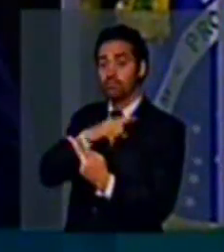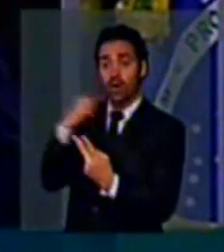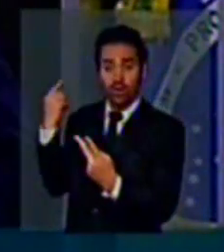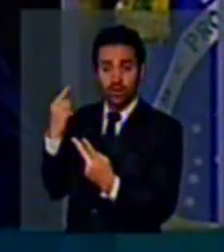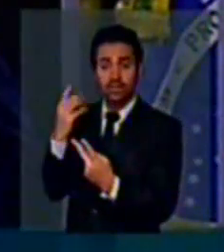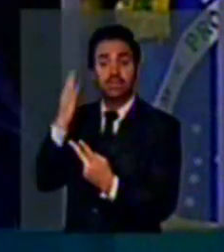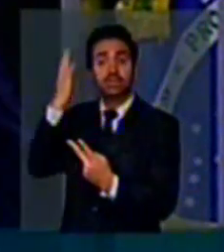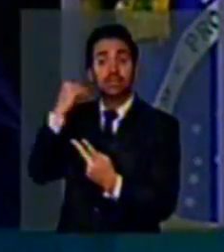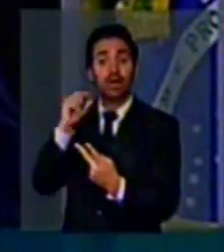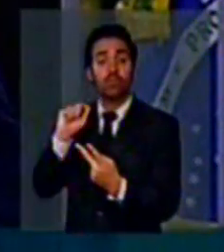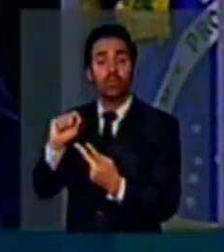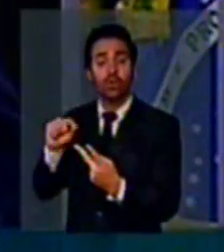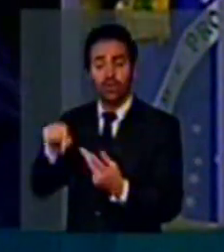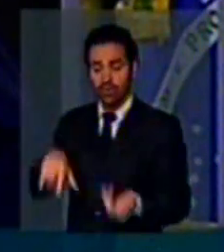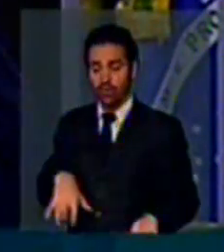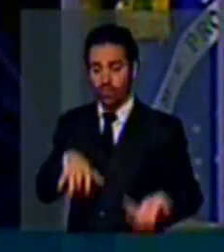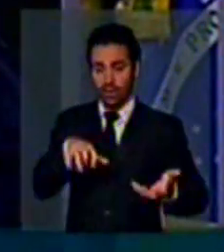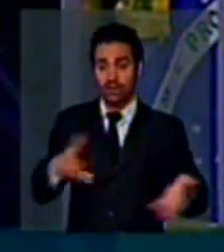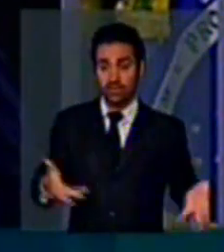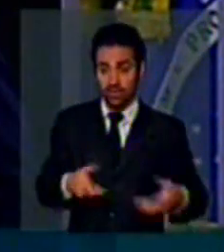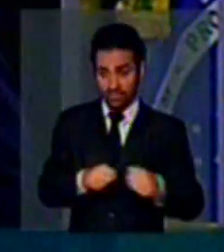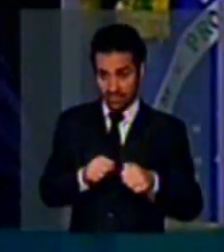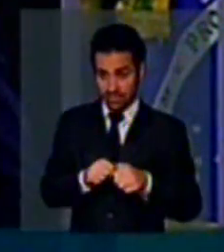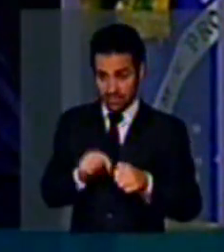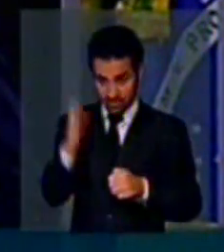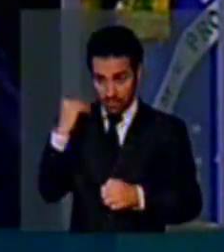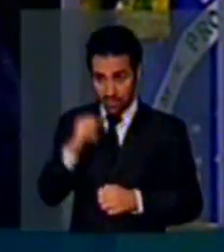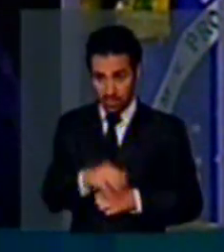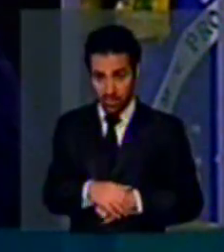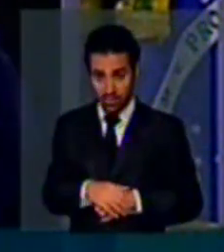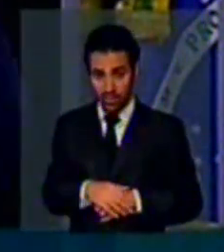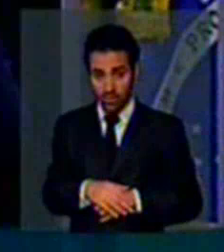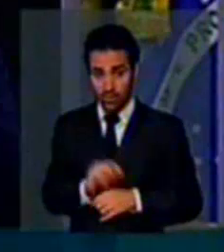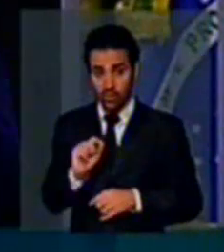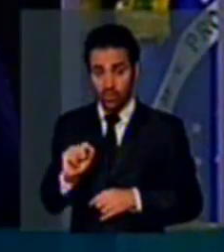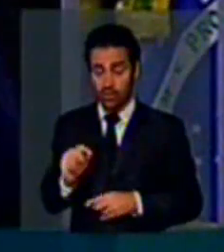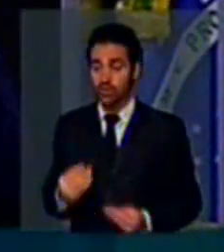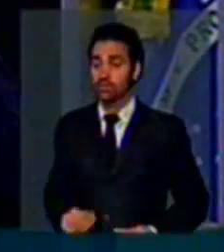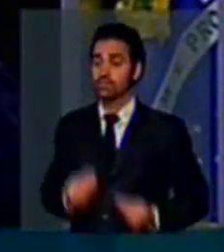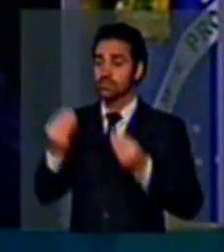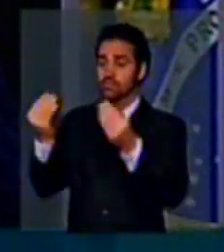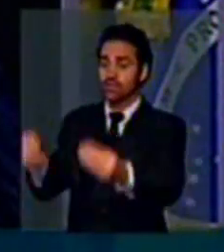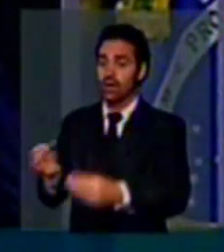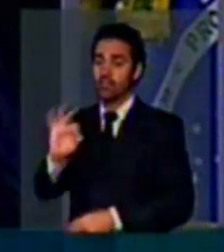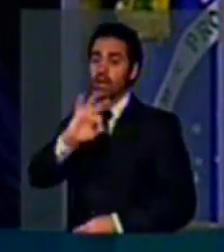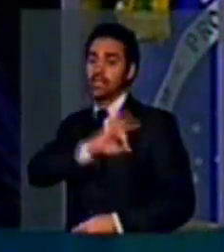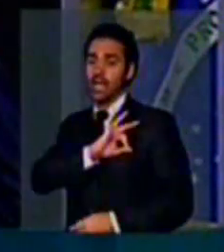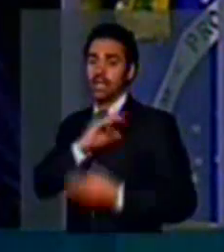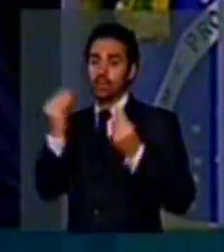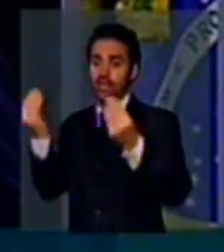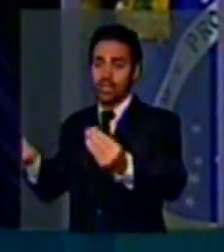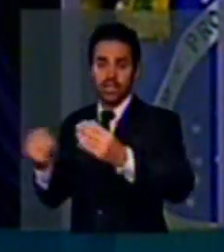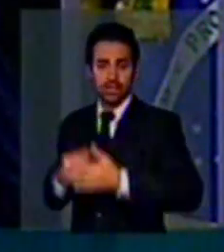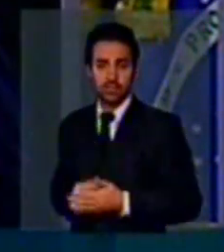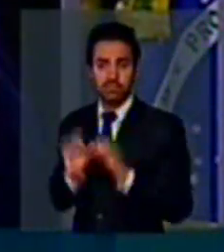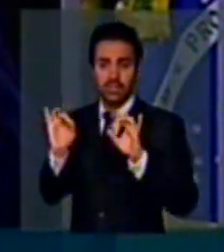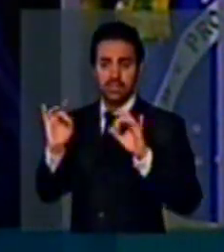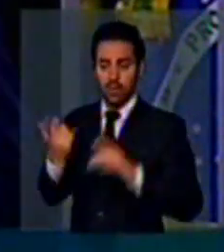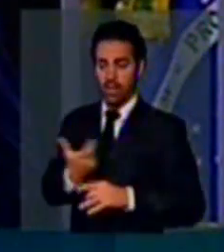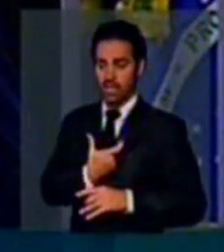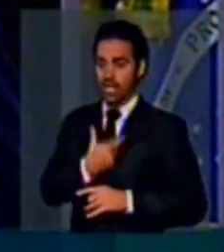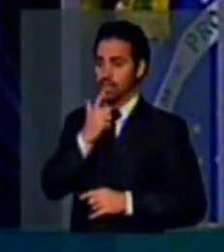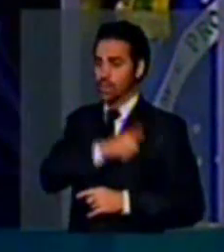o que o Congresso deles estaria fazendo numa hora dessa? Estariam condecorando o policial.